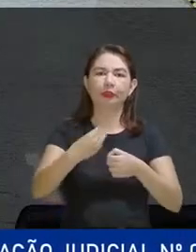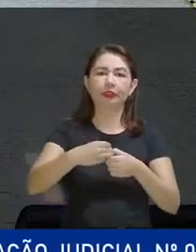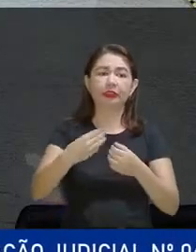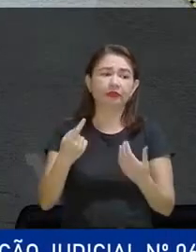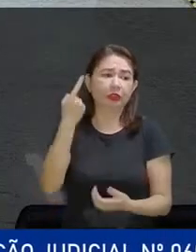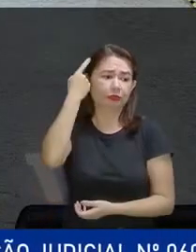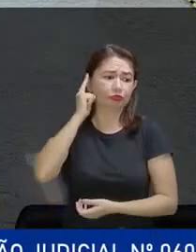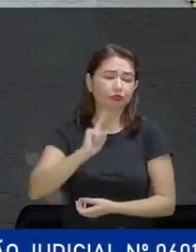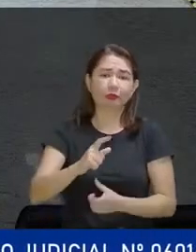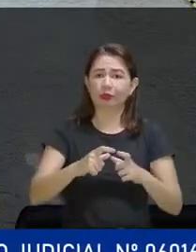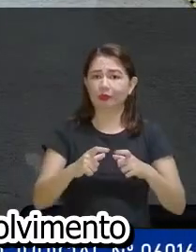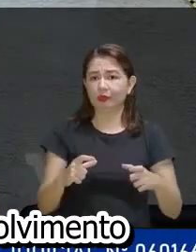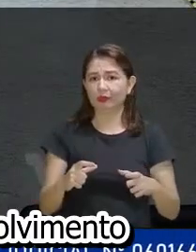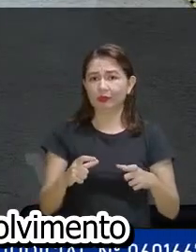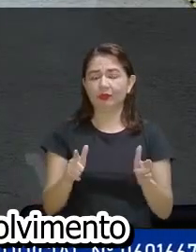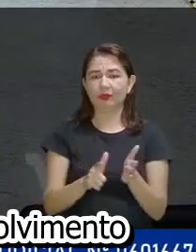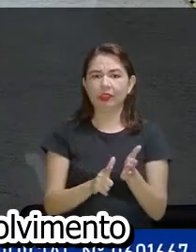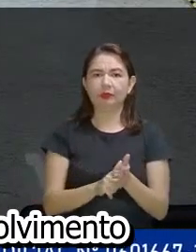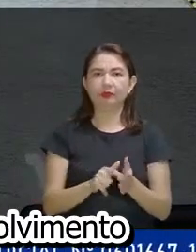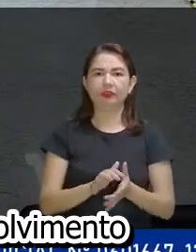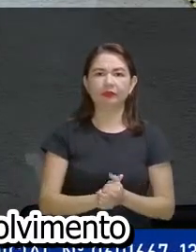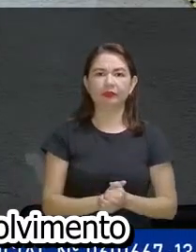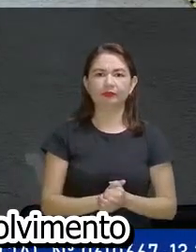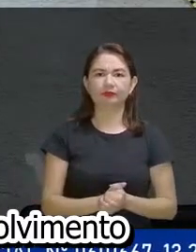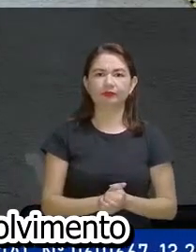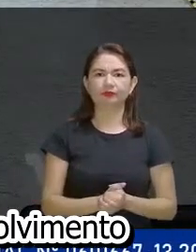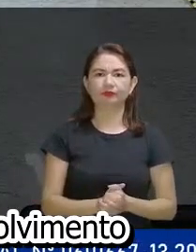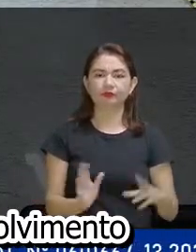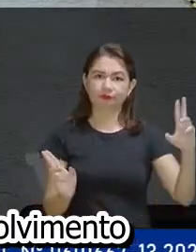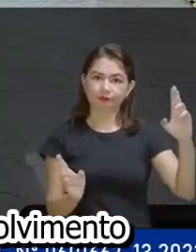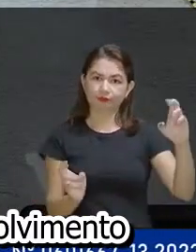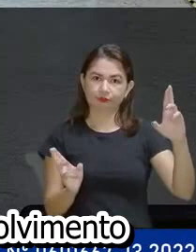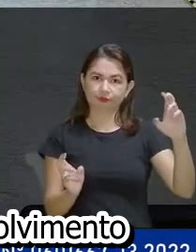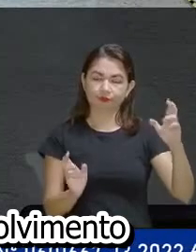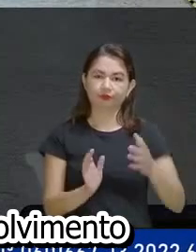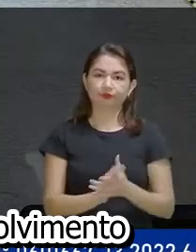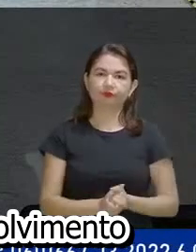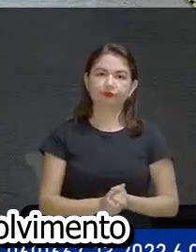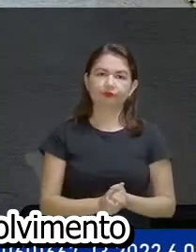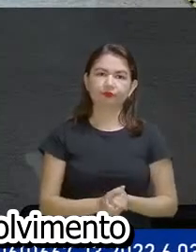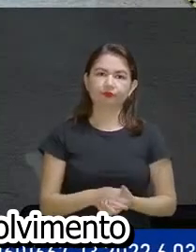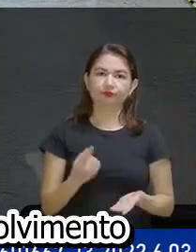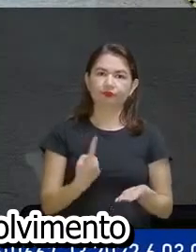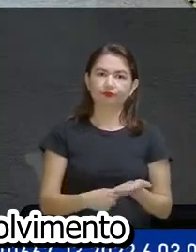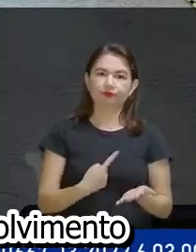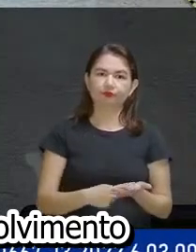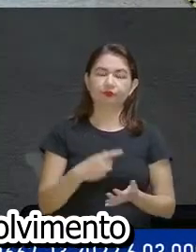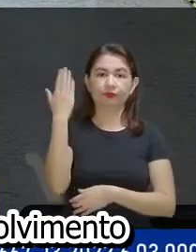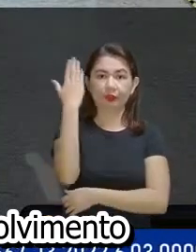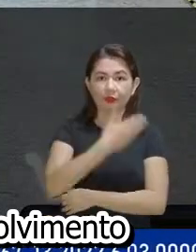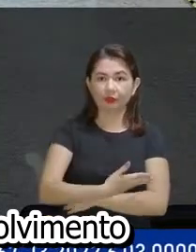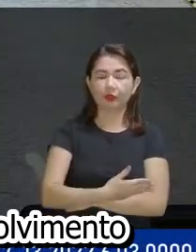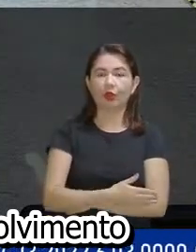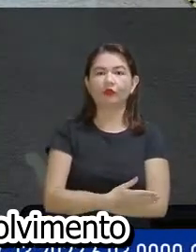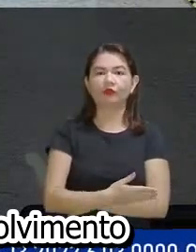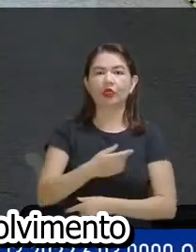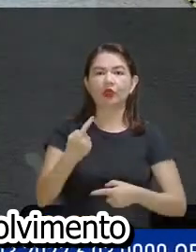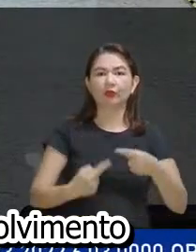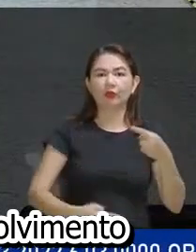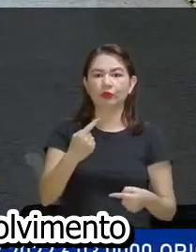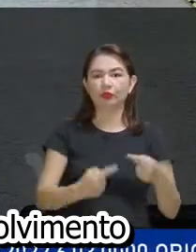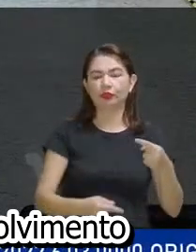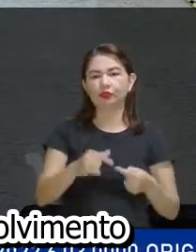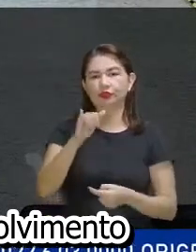aí prossegue. Dos trechos destacados, comprova-se o envolvimento político de Irlon